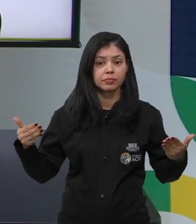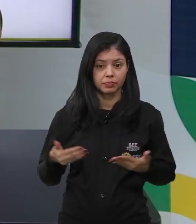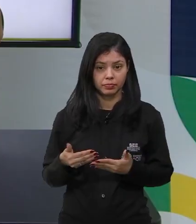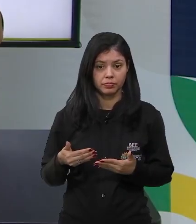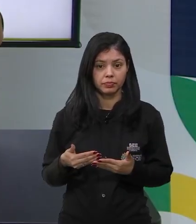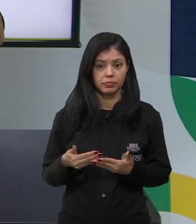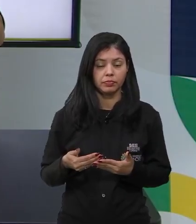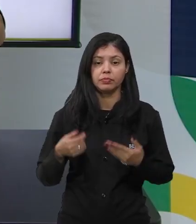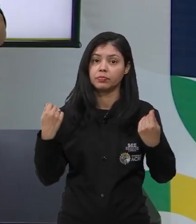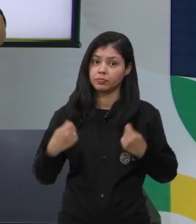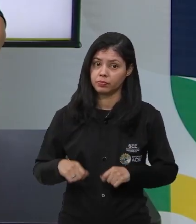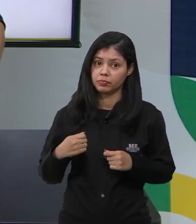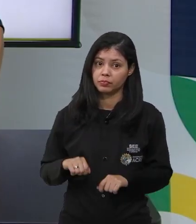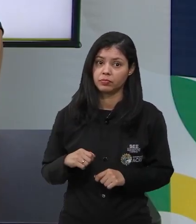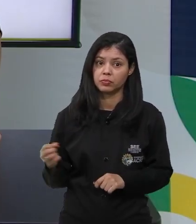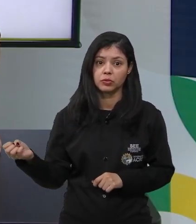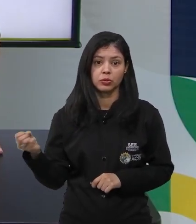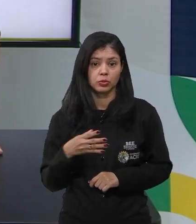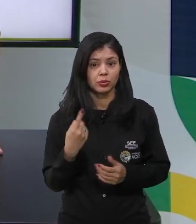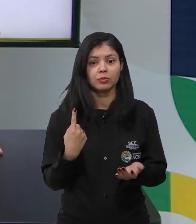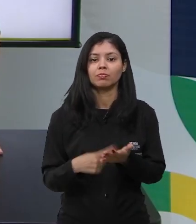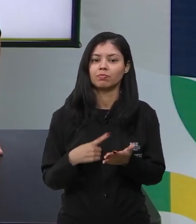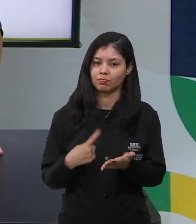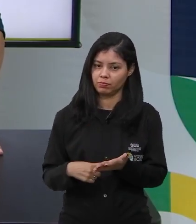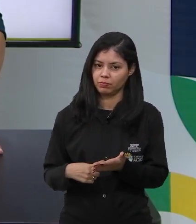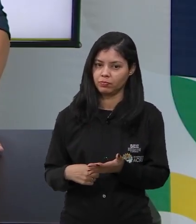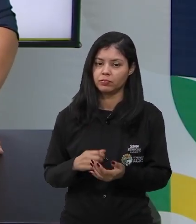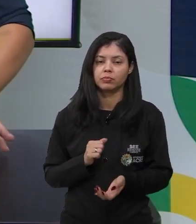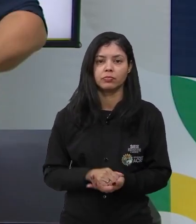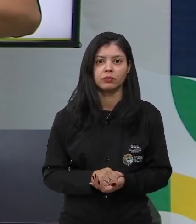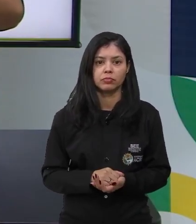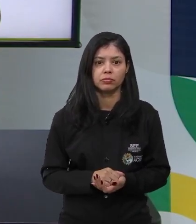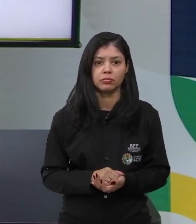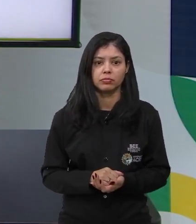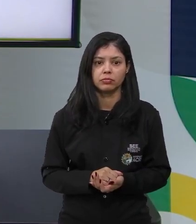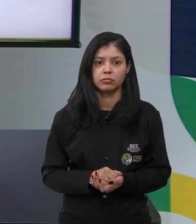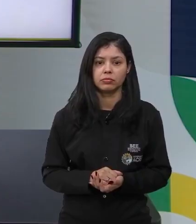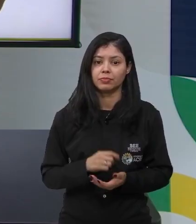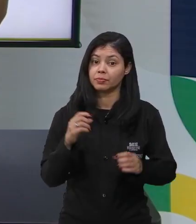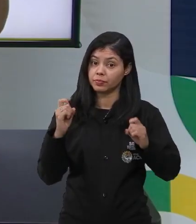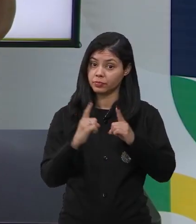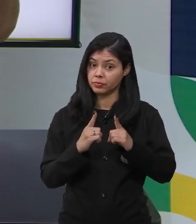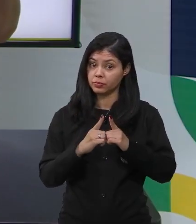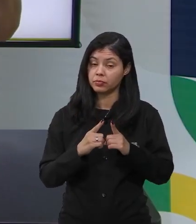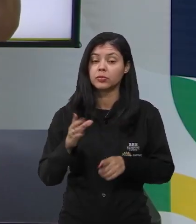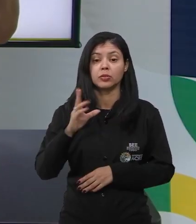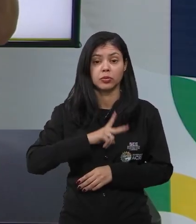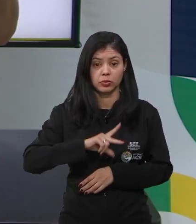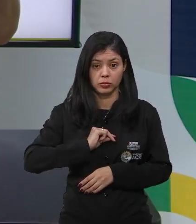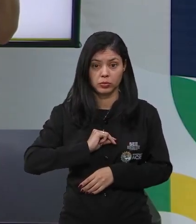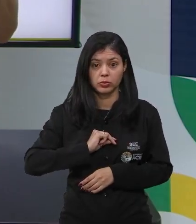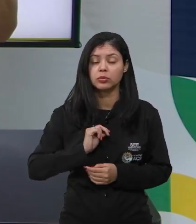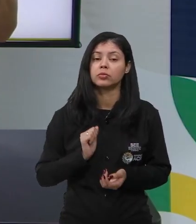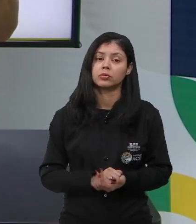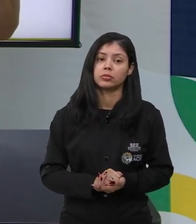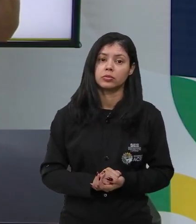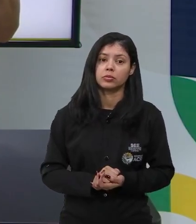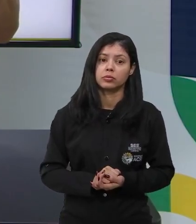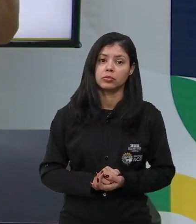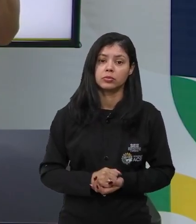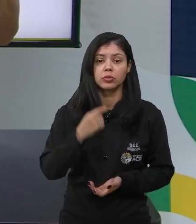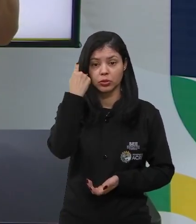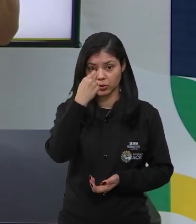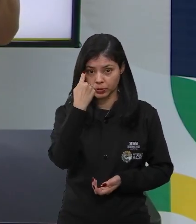Agora, precisava-se de um novo acordo. Um acordo que atendesse portugueses, um acordo que